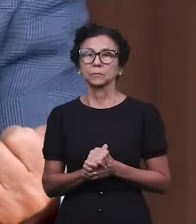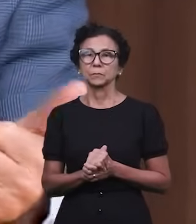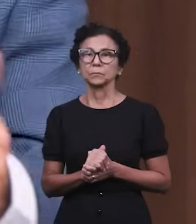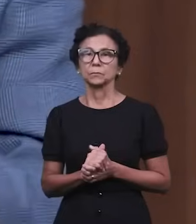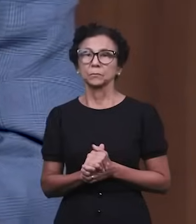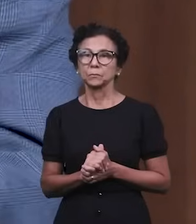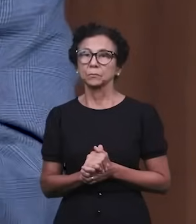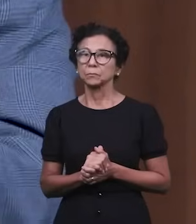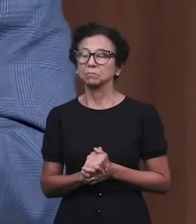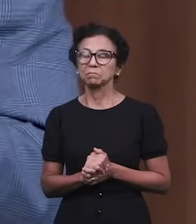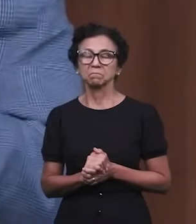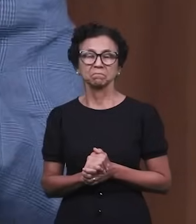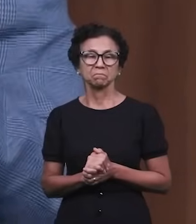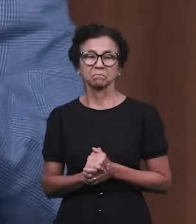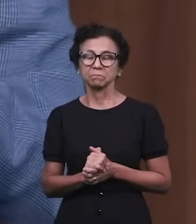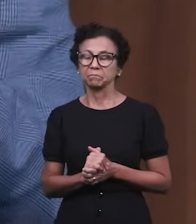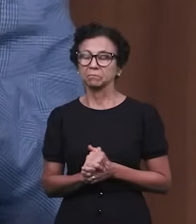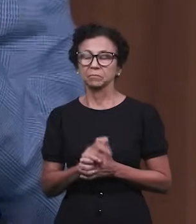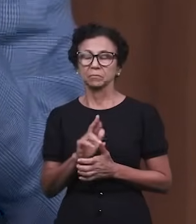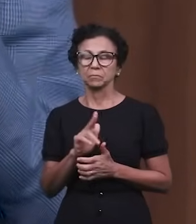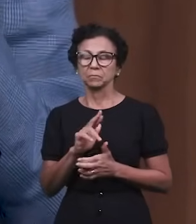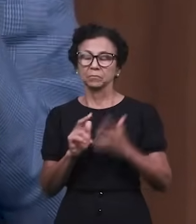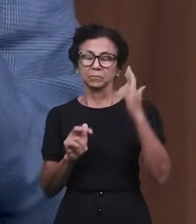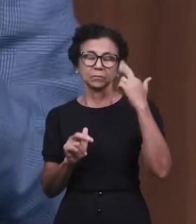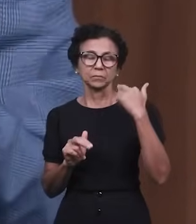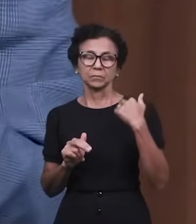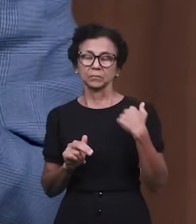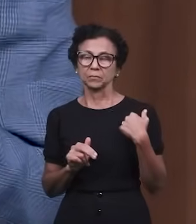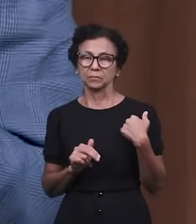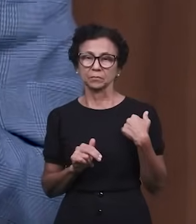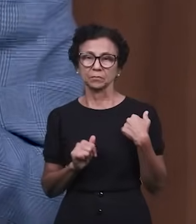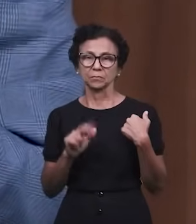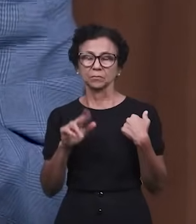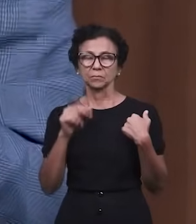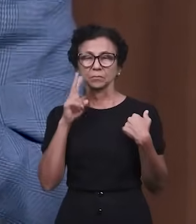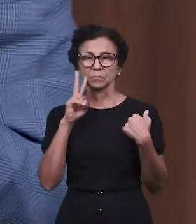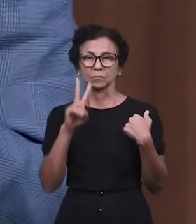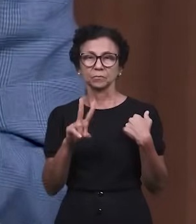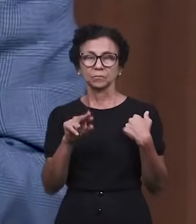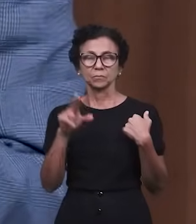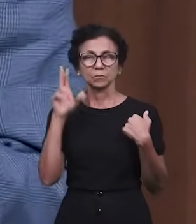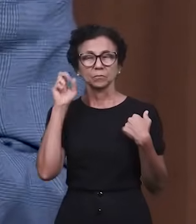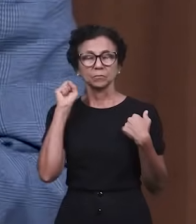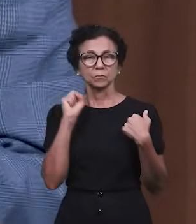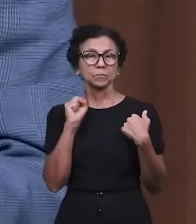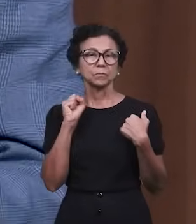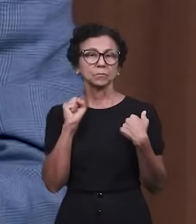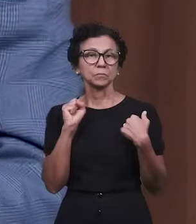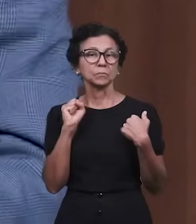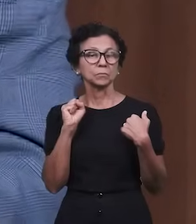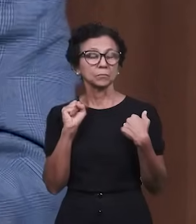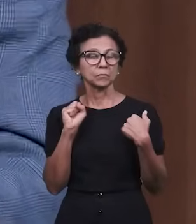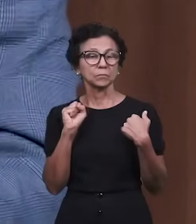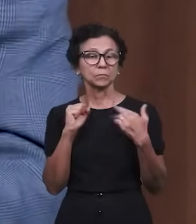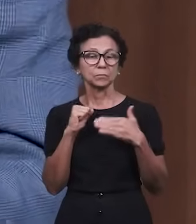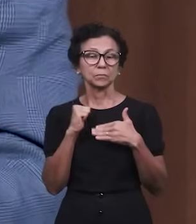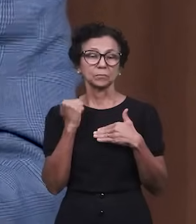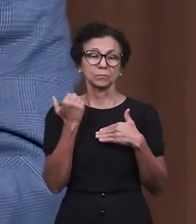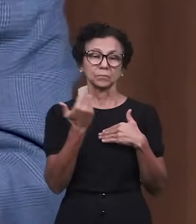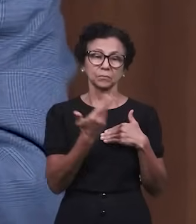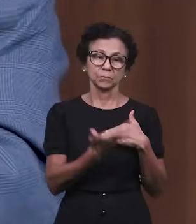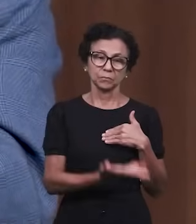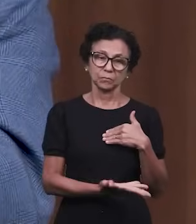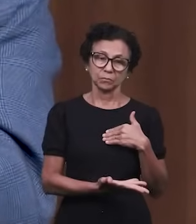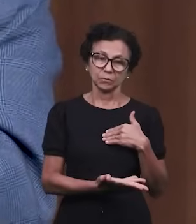não ouviu. Quer dizer, não passou pela razão, pelo sentido do homem. É uma coisa que veio fora. Isso que ele está dizendo